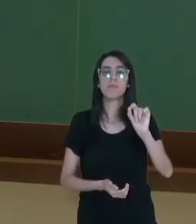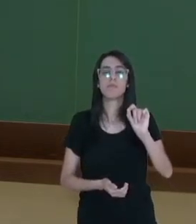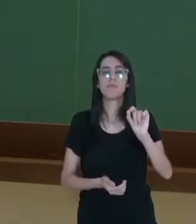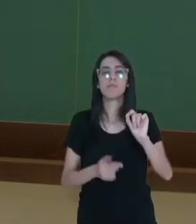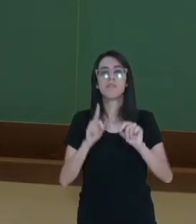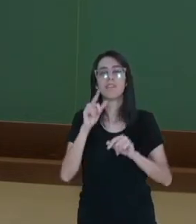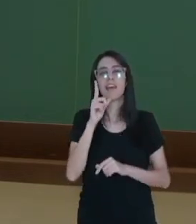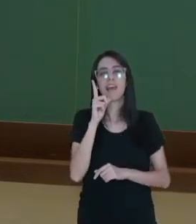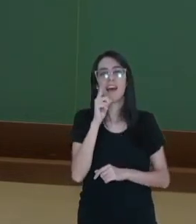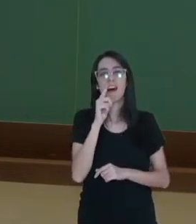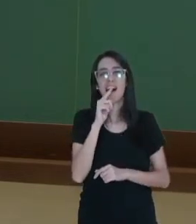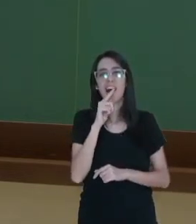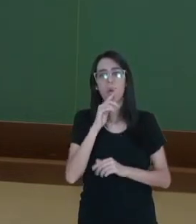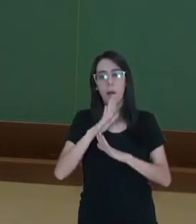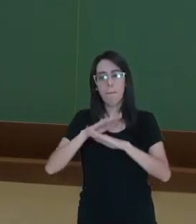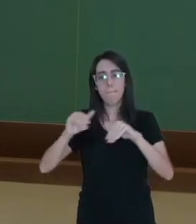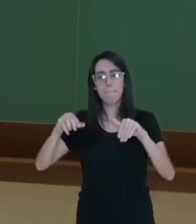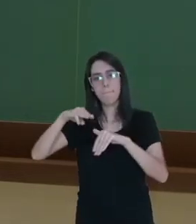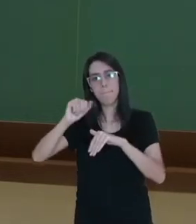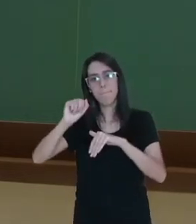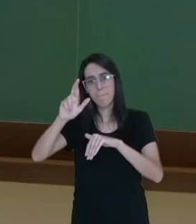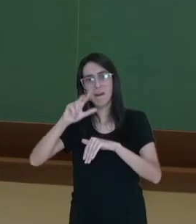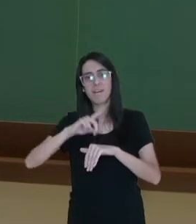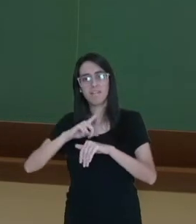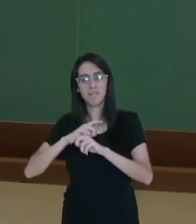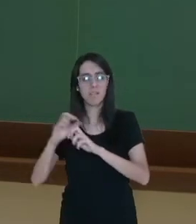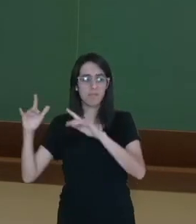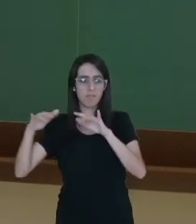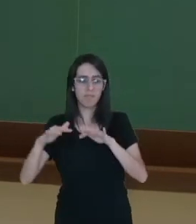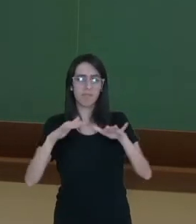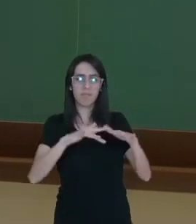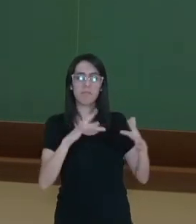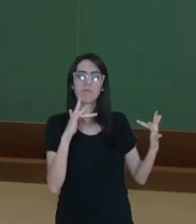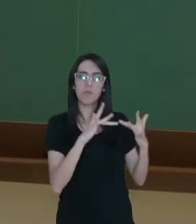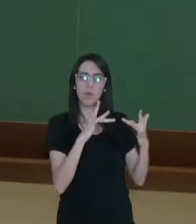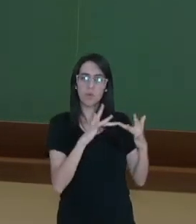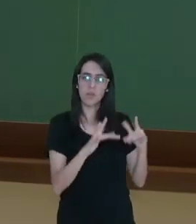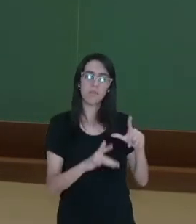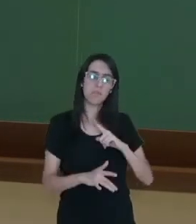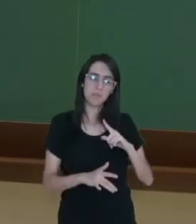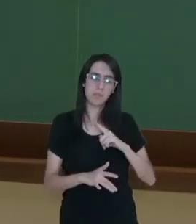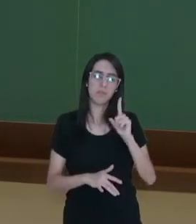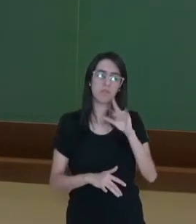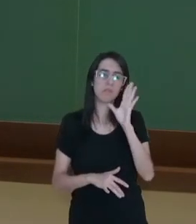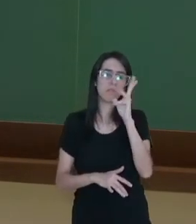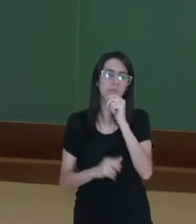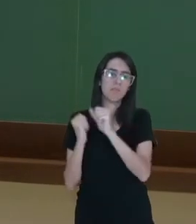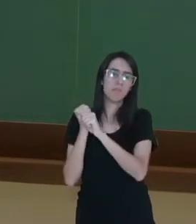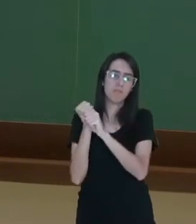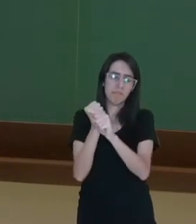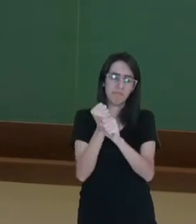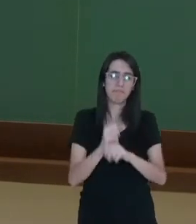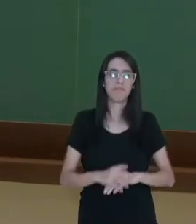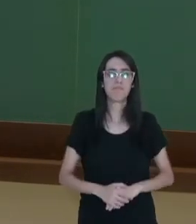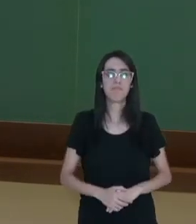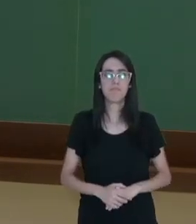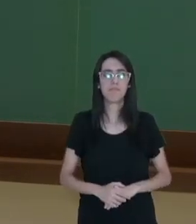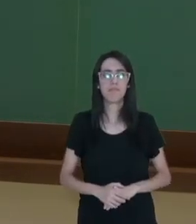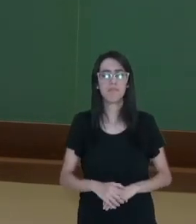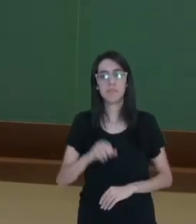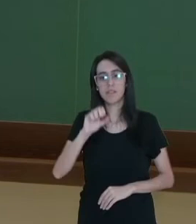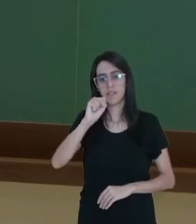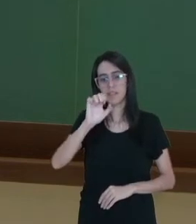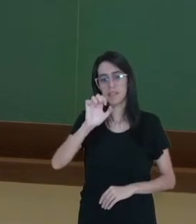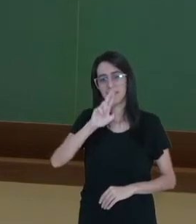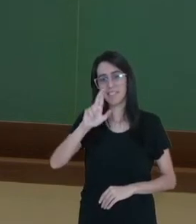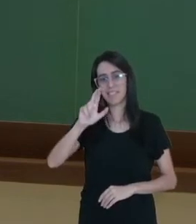água do mar ali, pelos movimentos das marés e também pelos sedimentos que foram provenientes da Serra do Mar. A Serra do Mar,